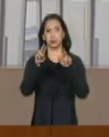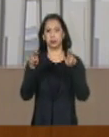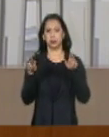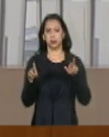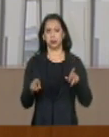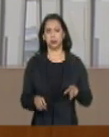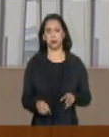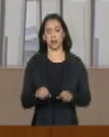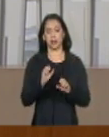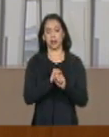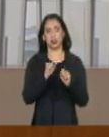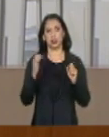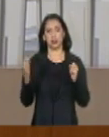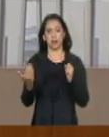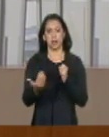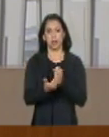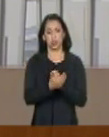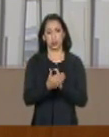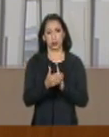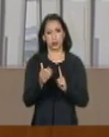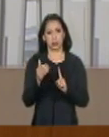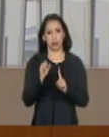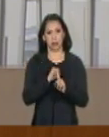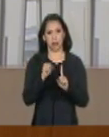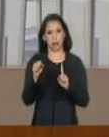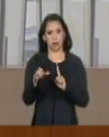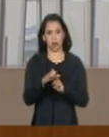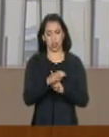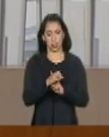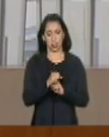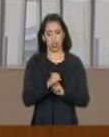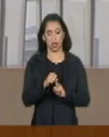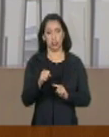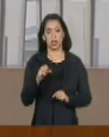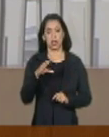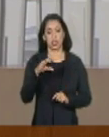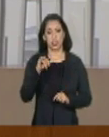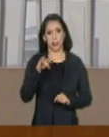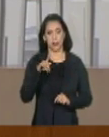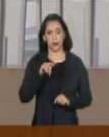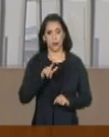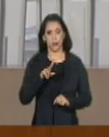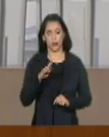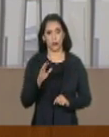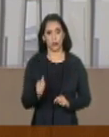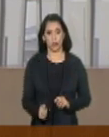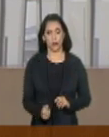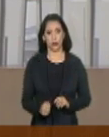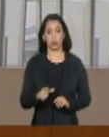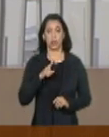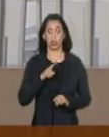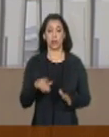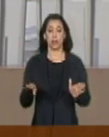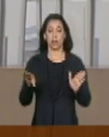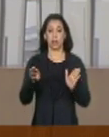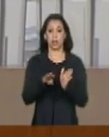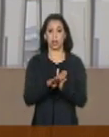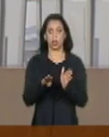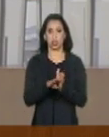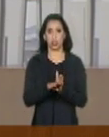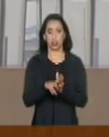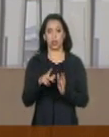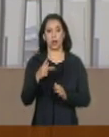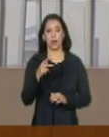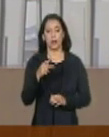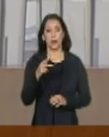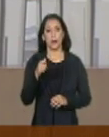da sociedade civil, e esse tema de proposição legislativa chegou ao parlamento. O parlamento,